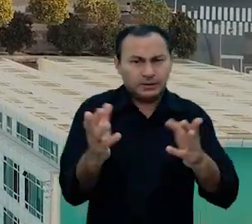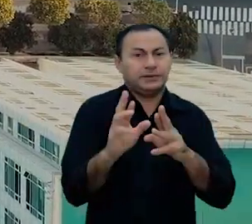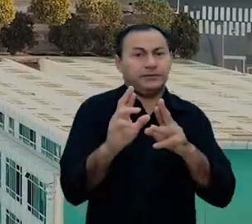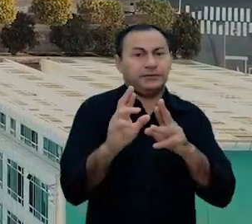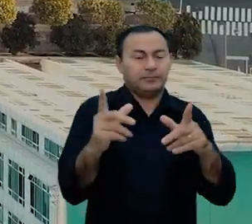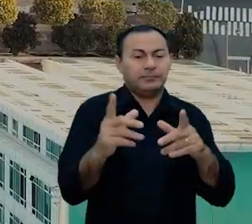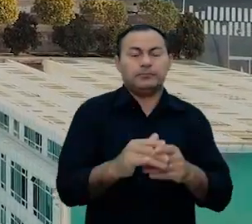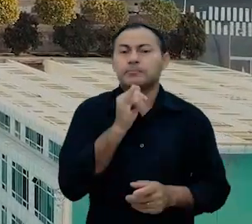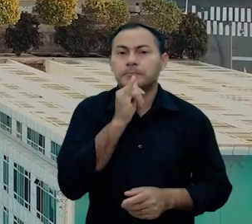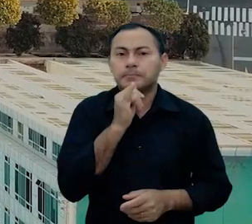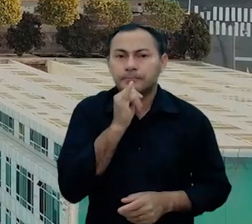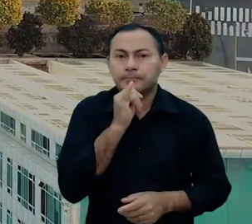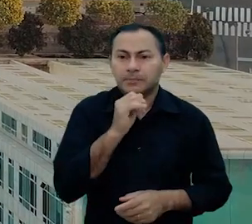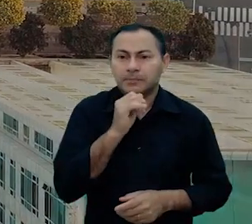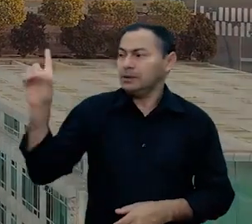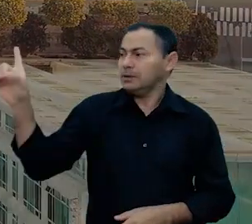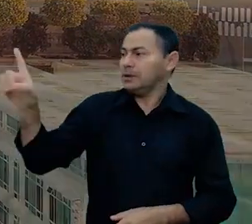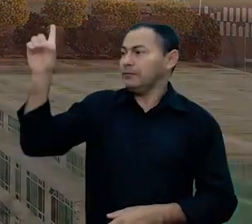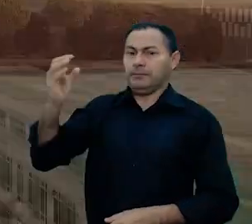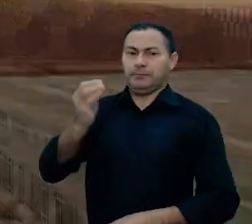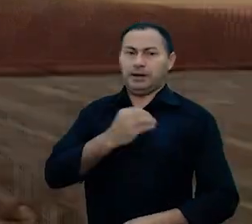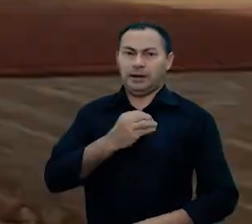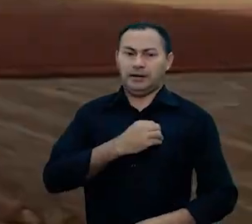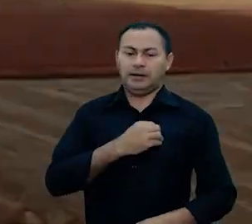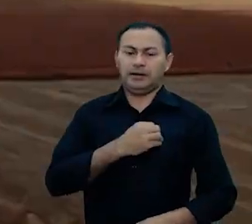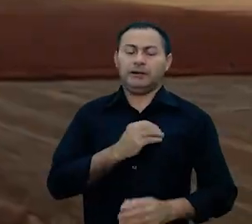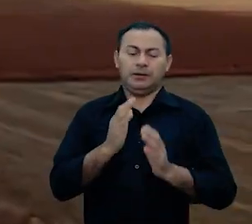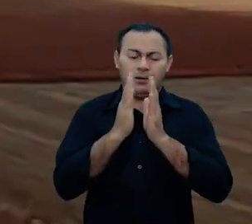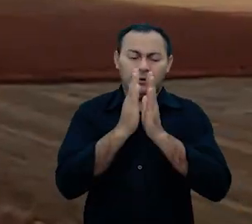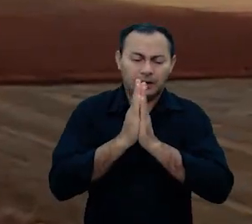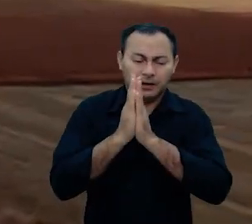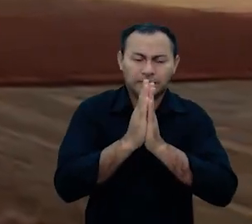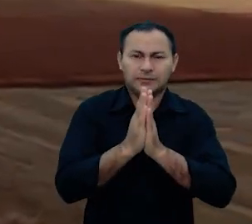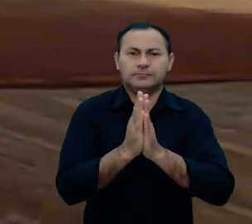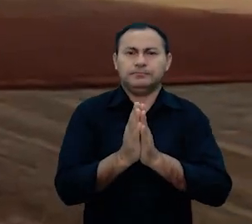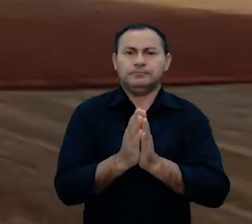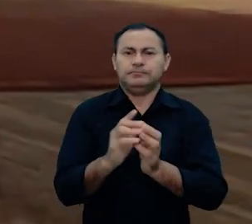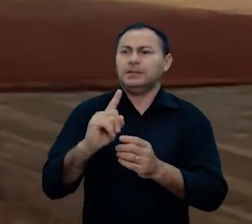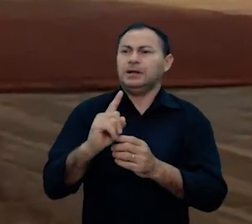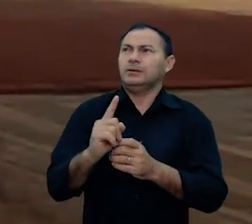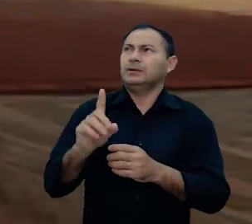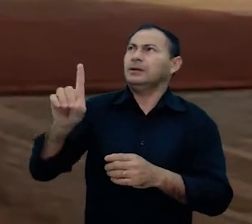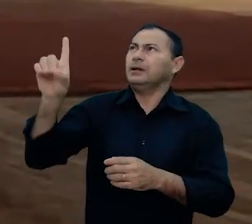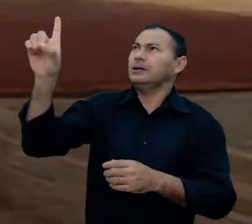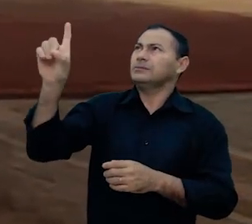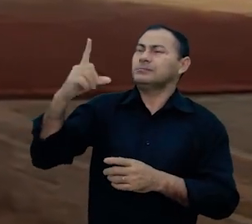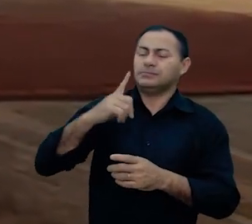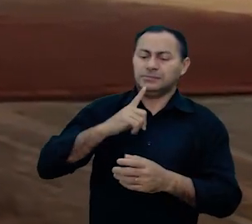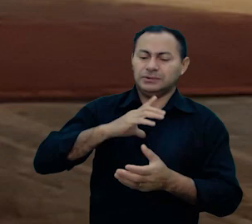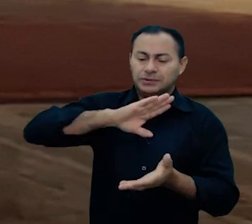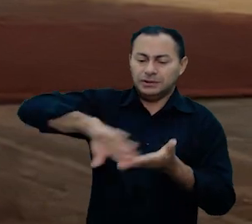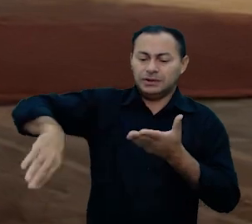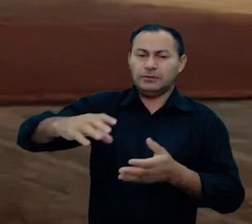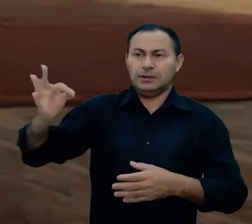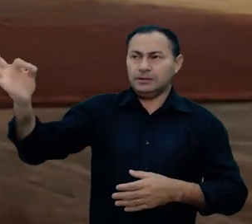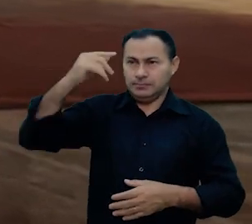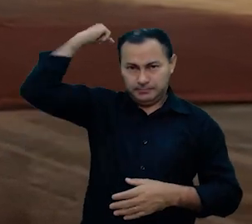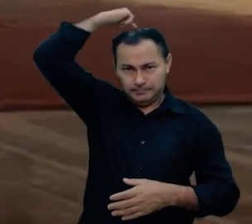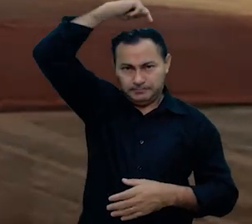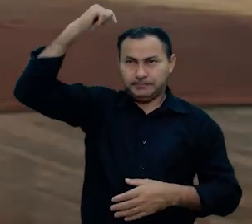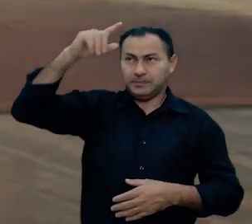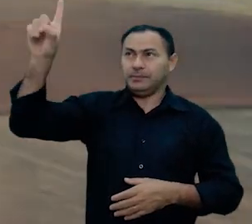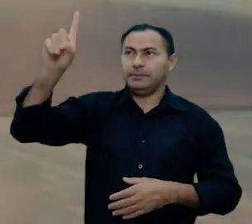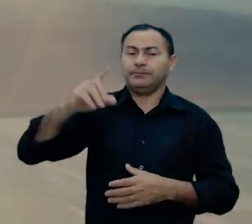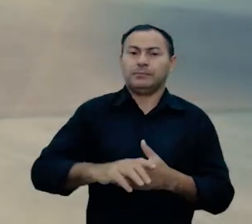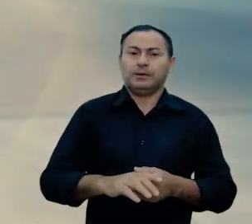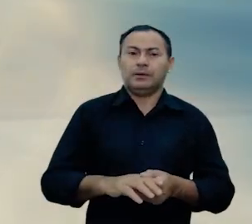hoje. Por exemplo, quando Davi pecava, ele orava, "Não retire o teu Espírito Santo de mim." O Espírito Santo